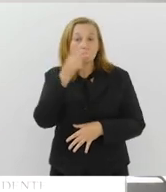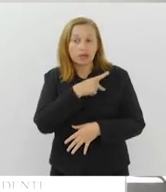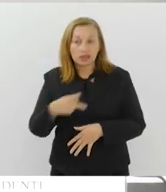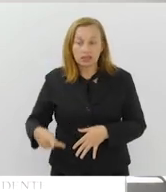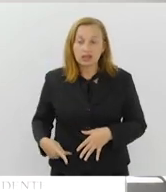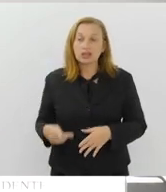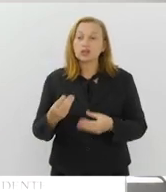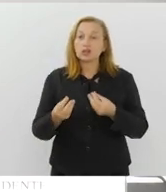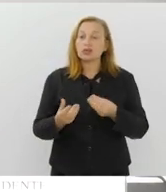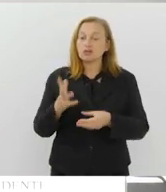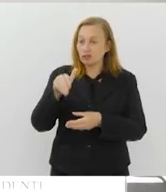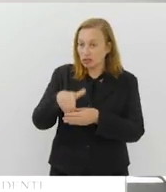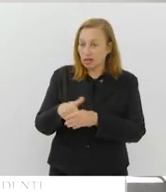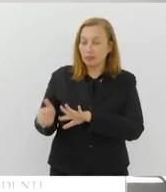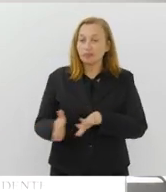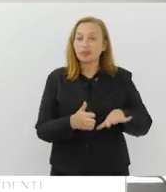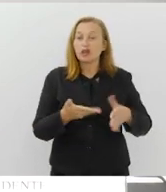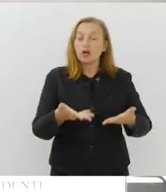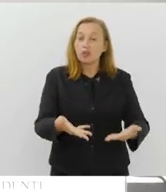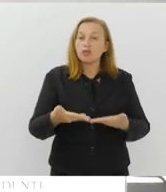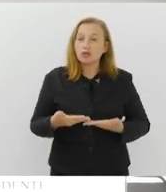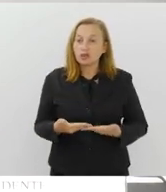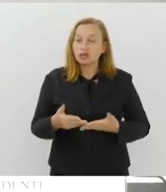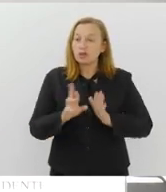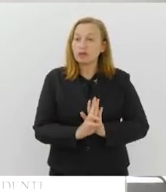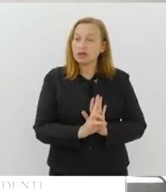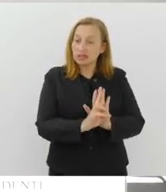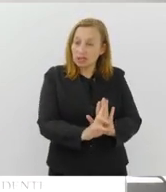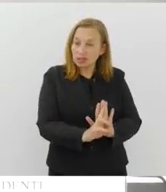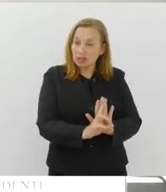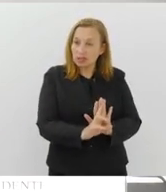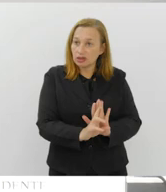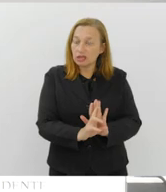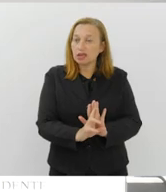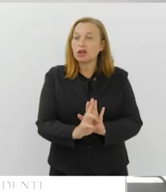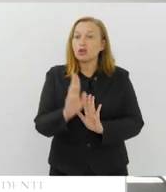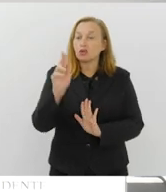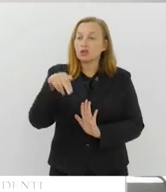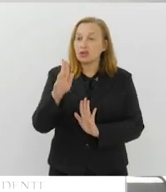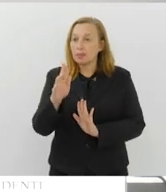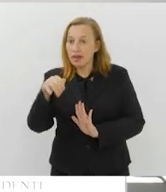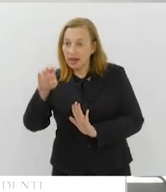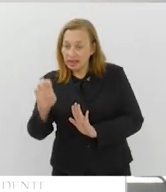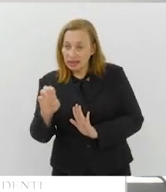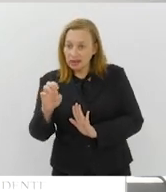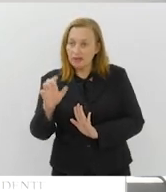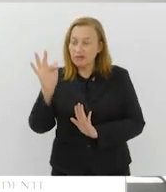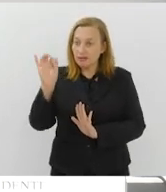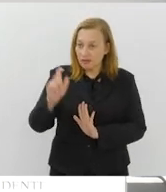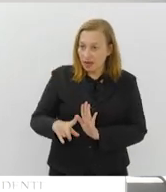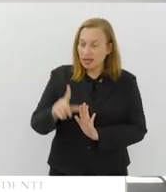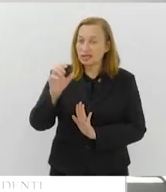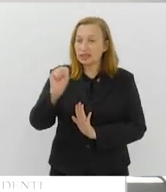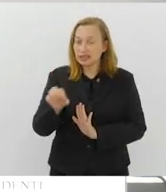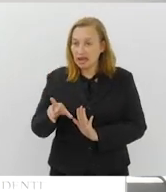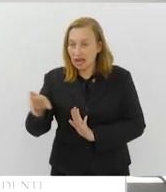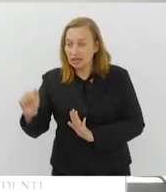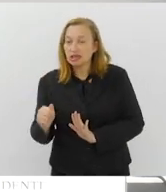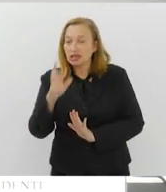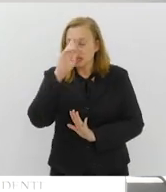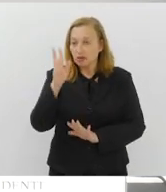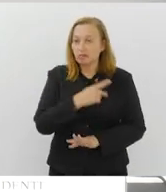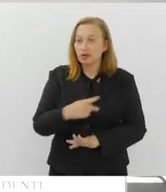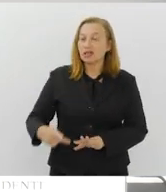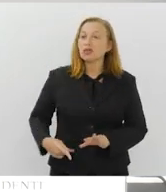colocar em votação. Convite dos representantes legais da empresa Unimed Ferj e Unimed Serrana. Senhor presidente, como forma